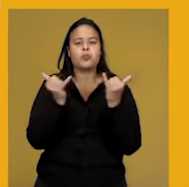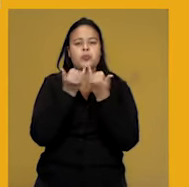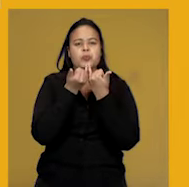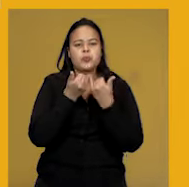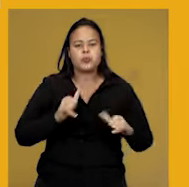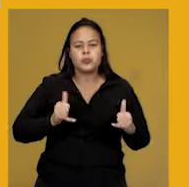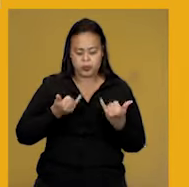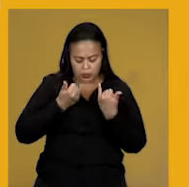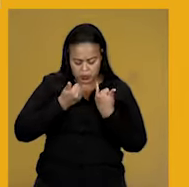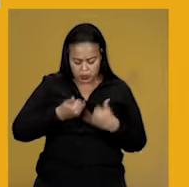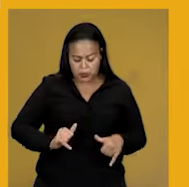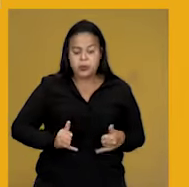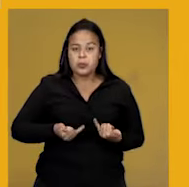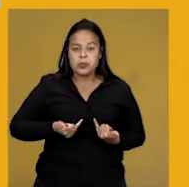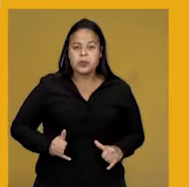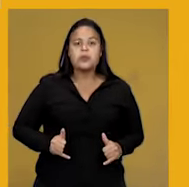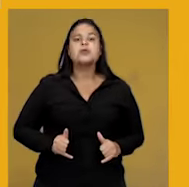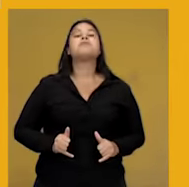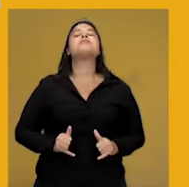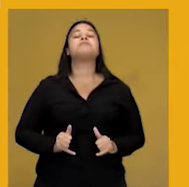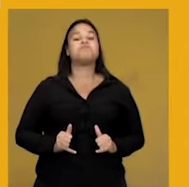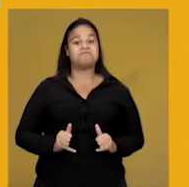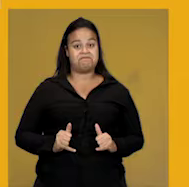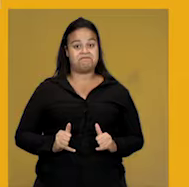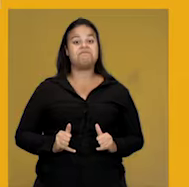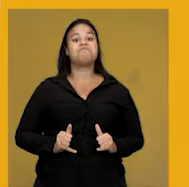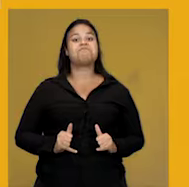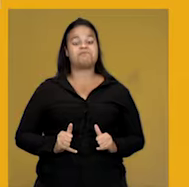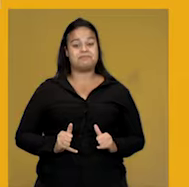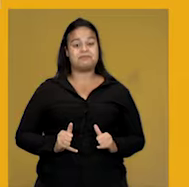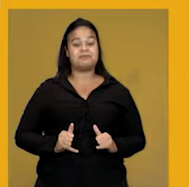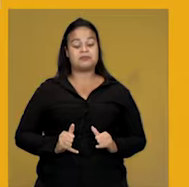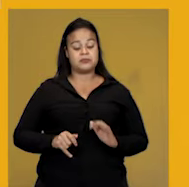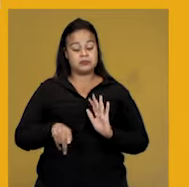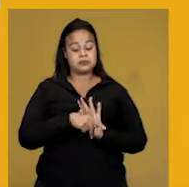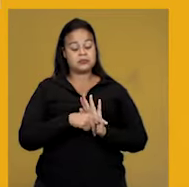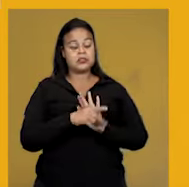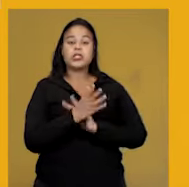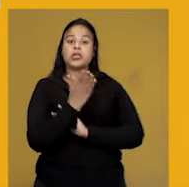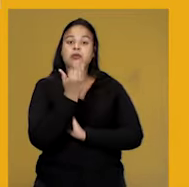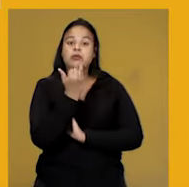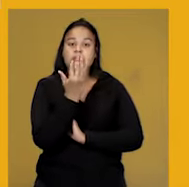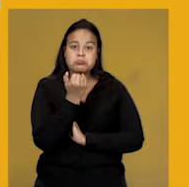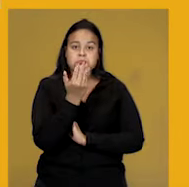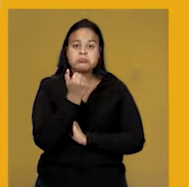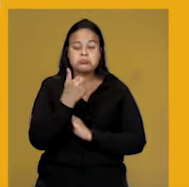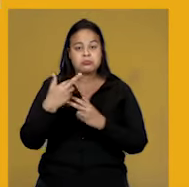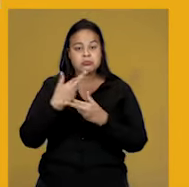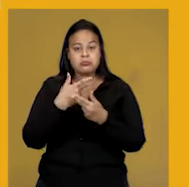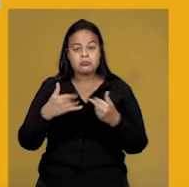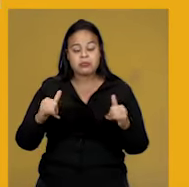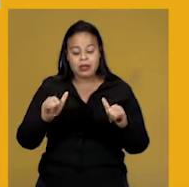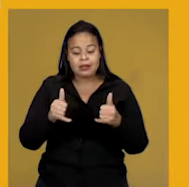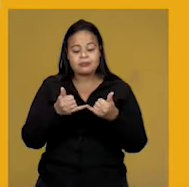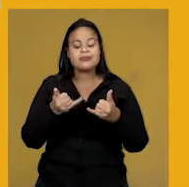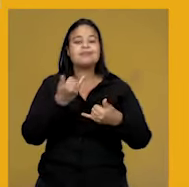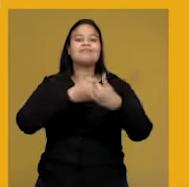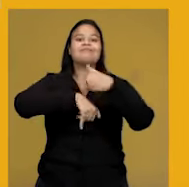corpo. Essa energia que está contida nos alimentos está contida nas ligações químicas deles